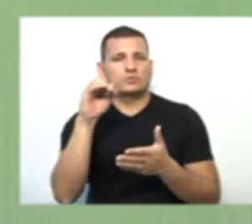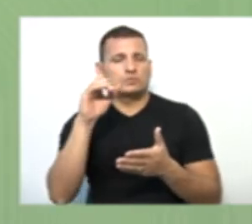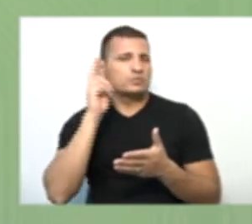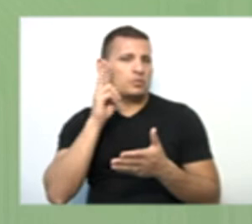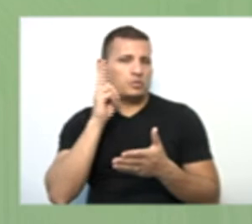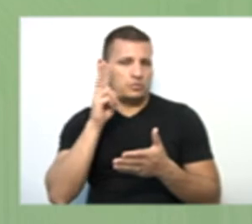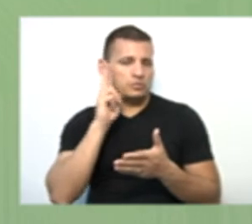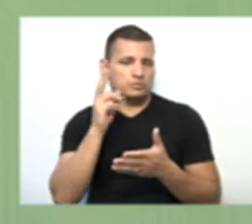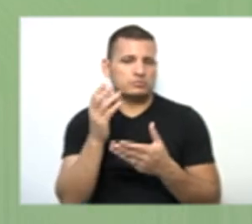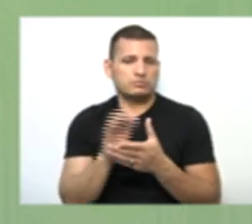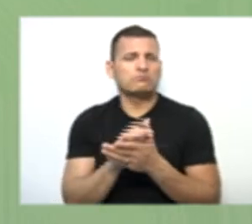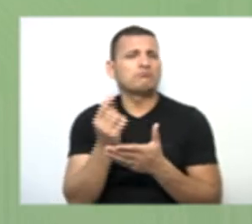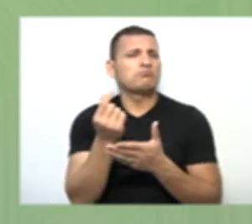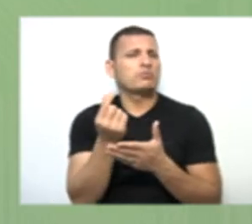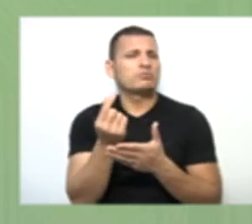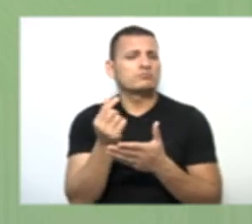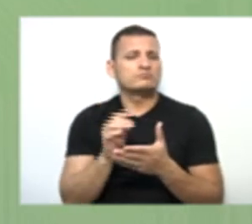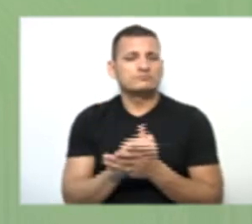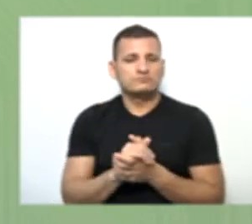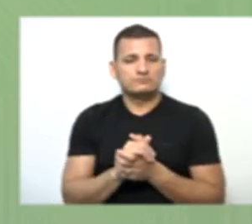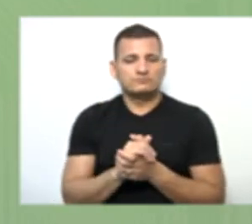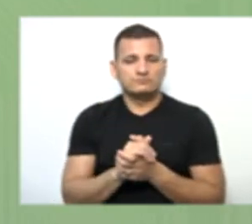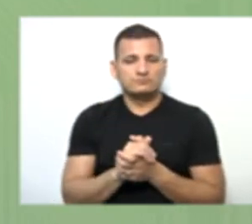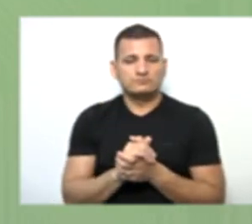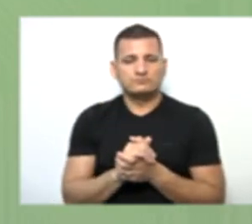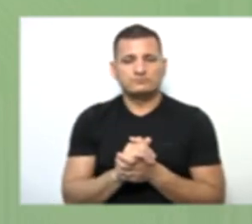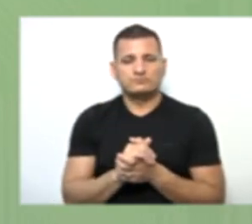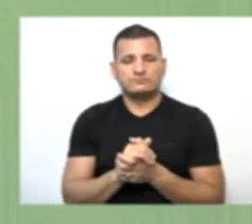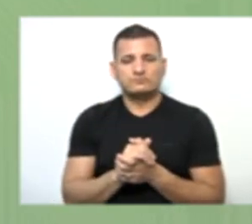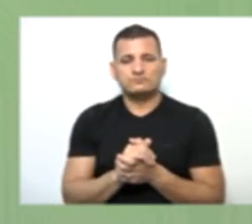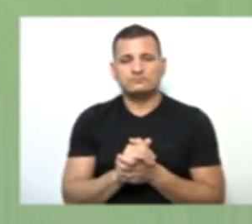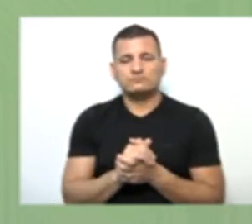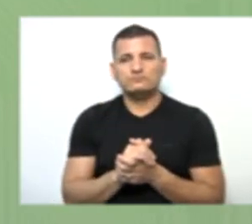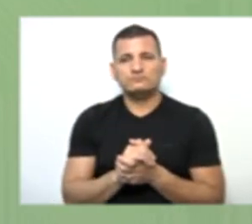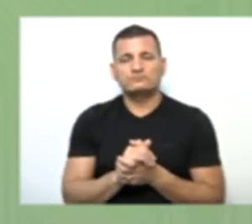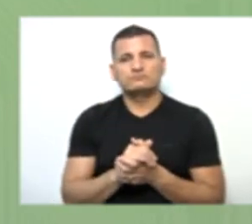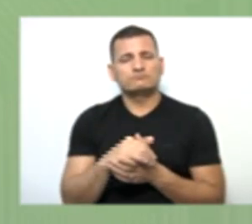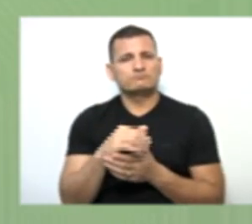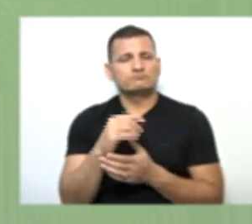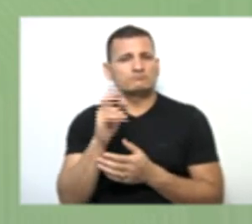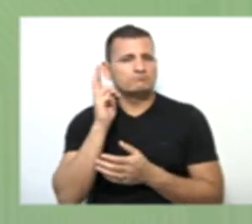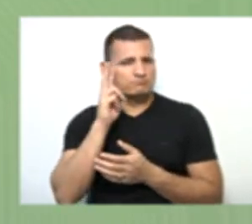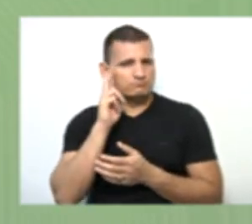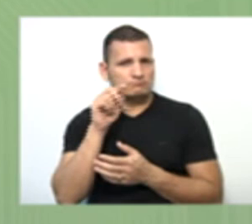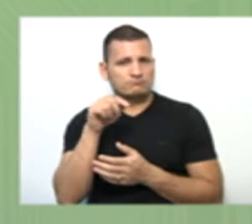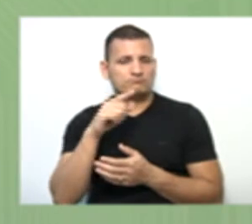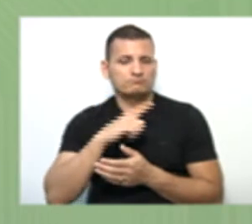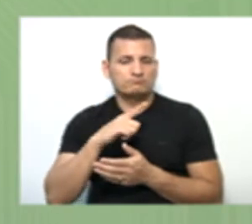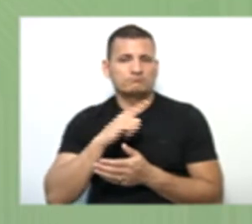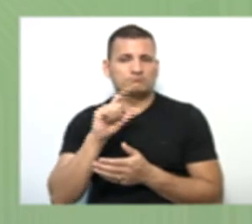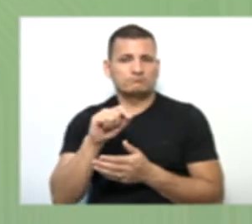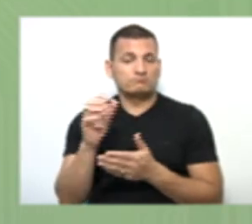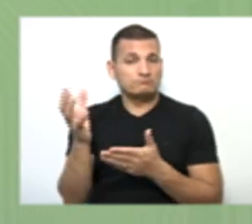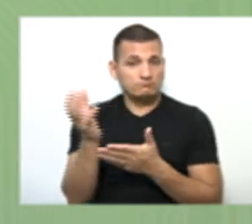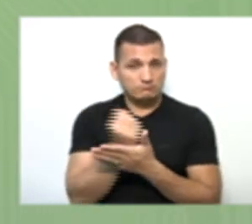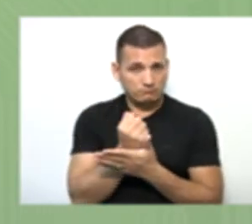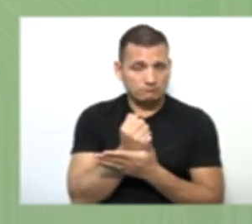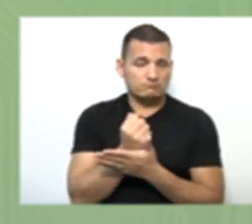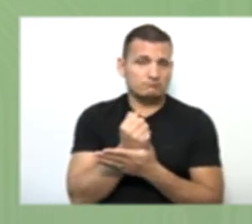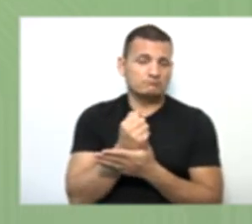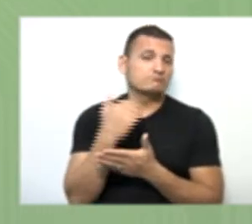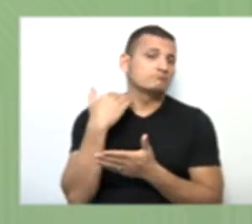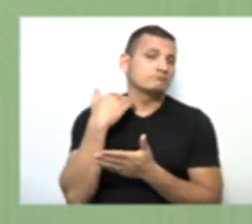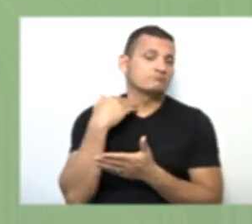Fator histórico foi de quanto? O fator histórico está ali, recebimento de créditos do Banco do Brasil,